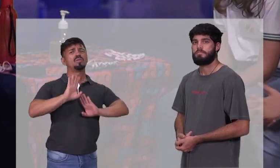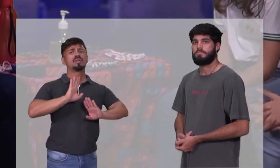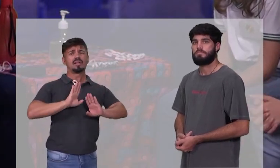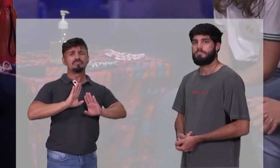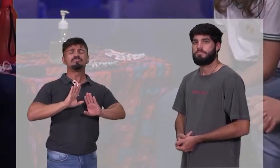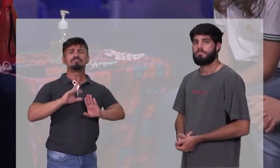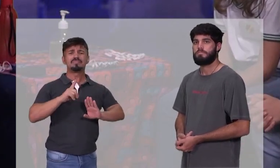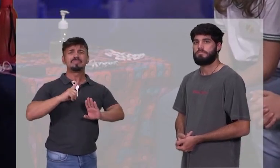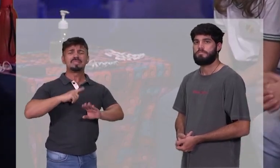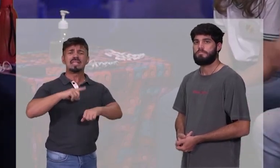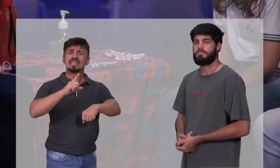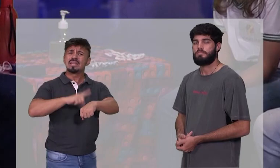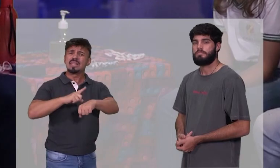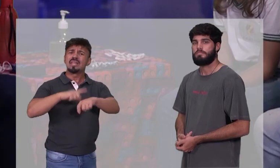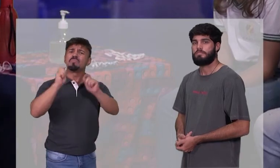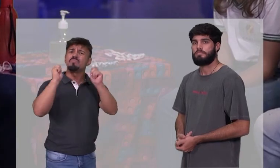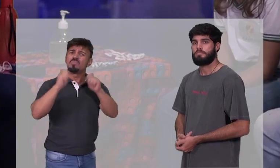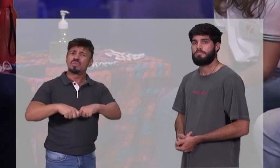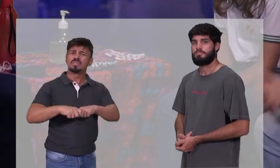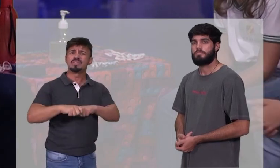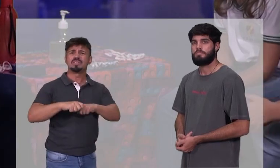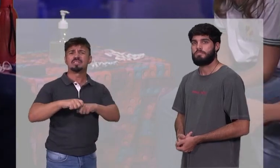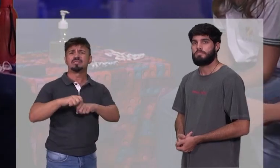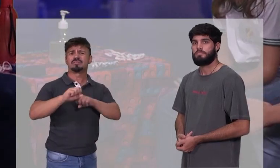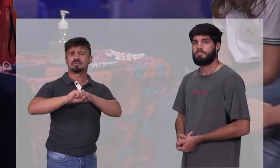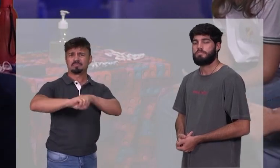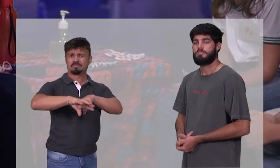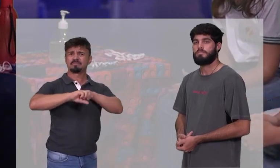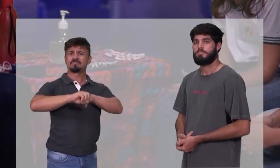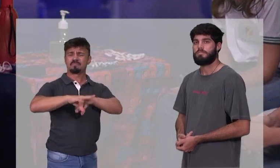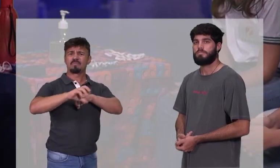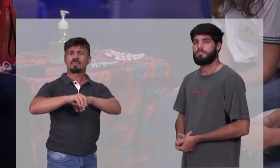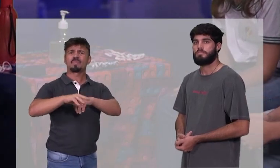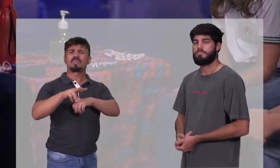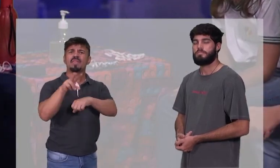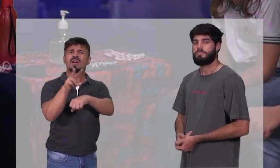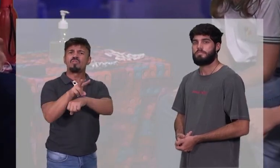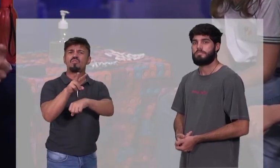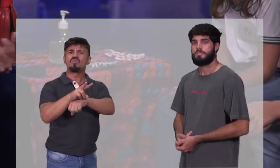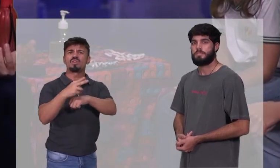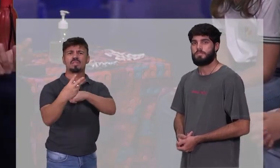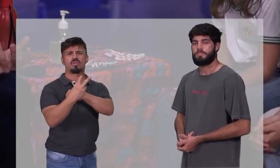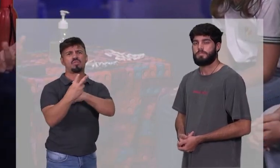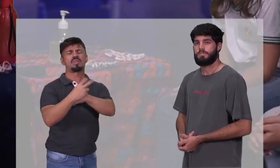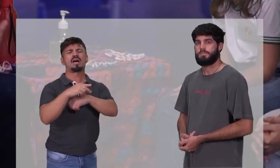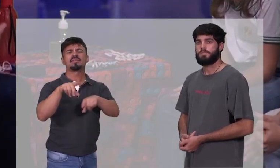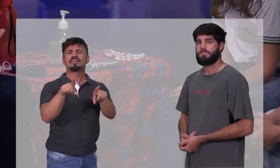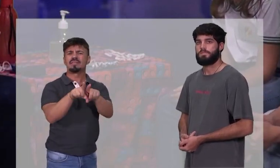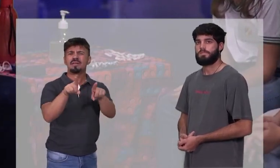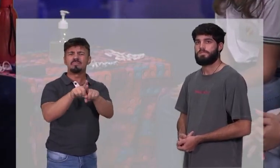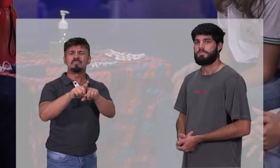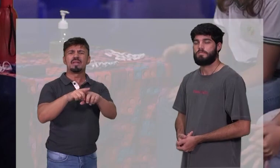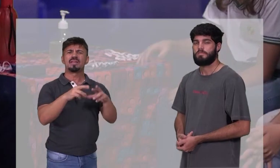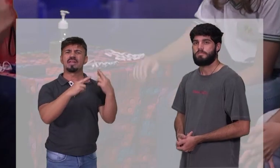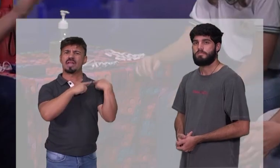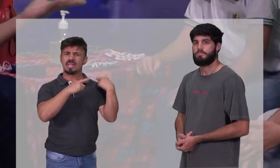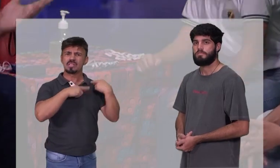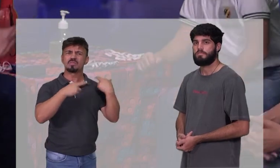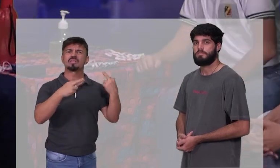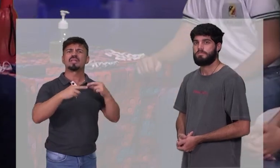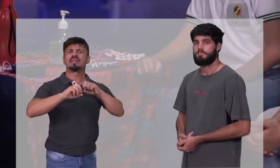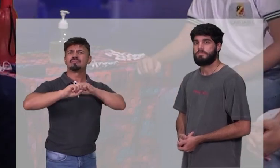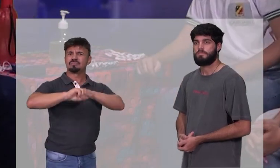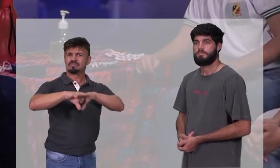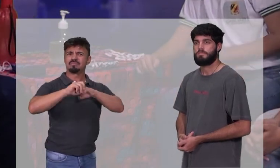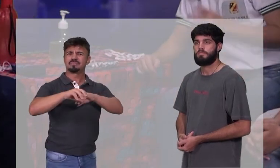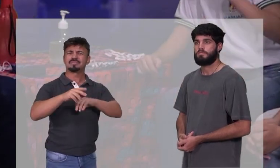a gente tenha o maior tempo possível dentro da educação para que a gente possa se cuidar e, né, ter muita responsabilidade para levar